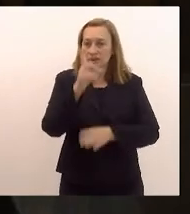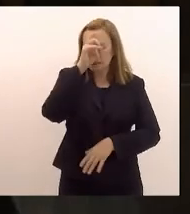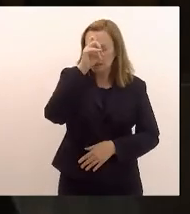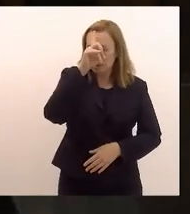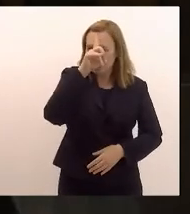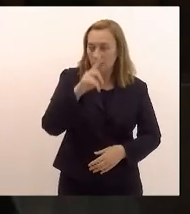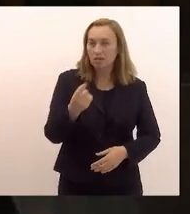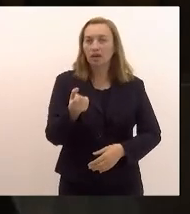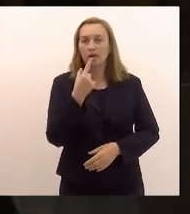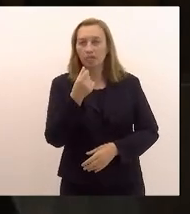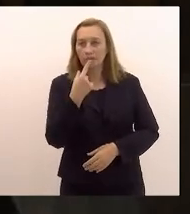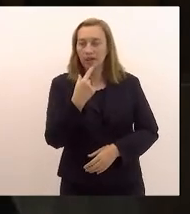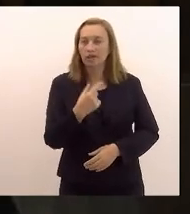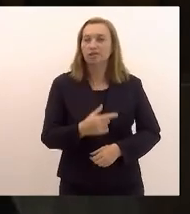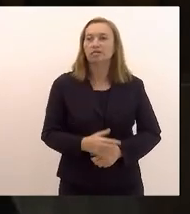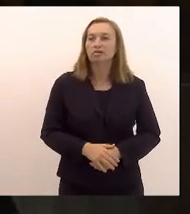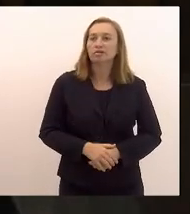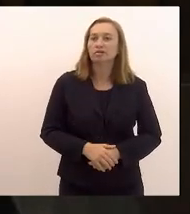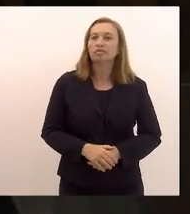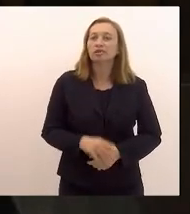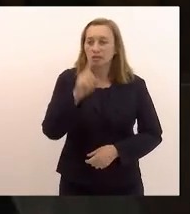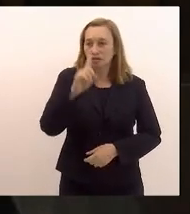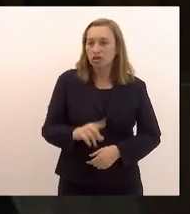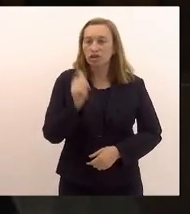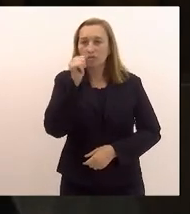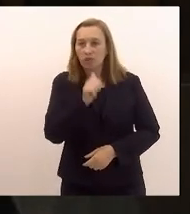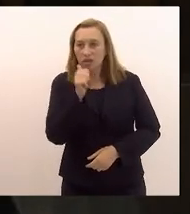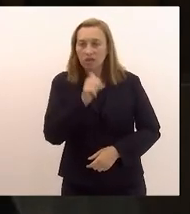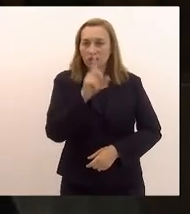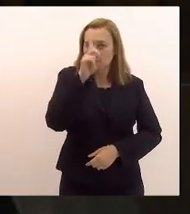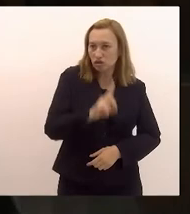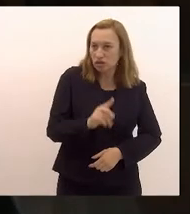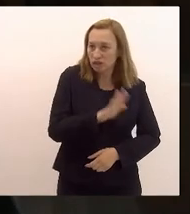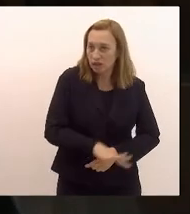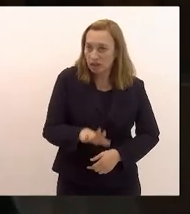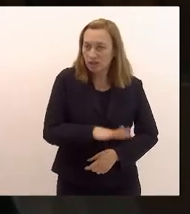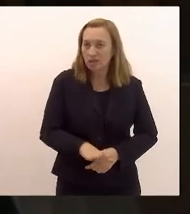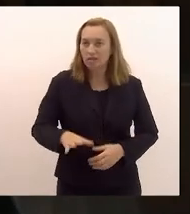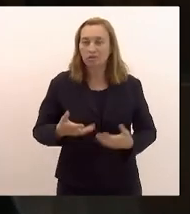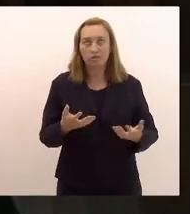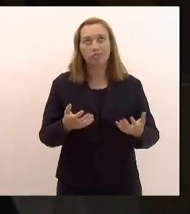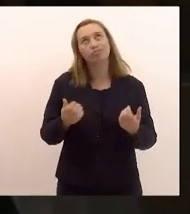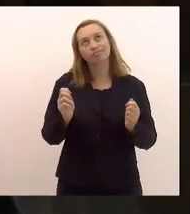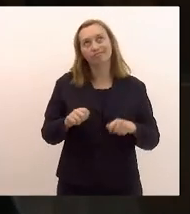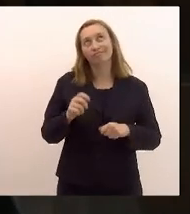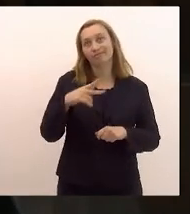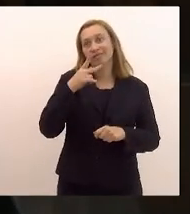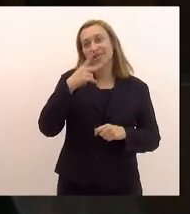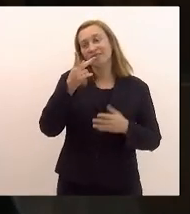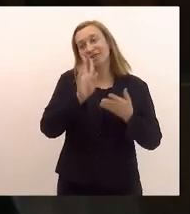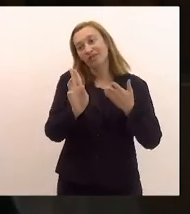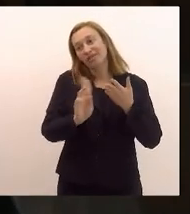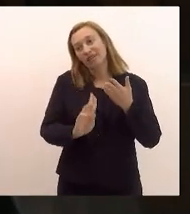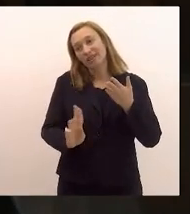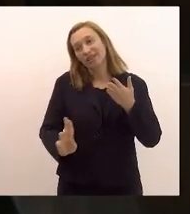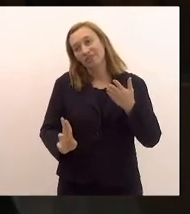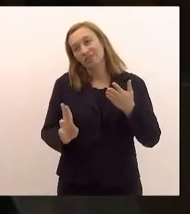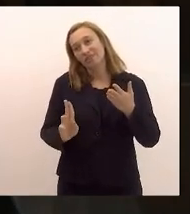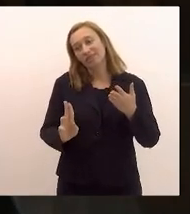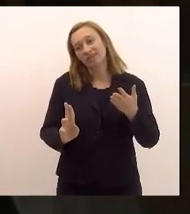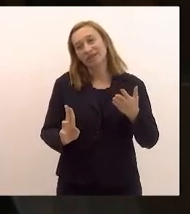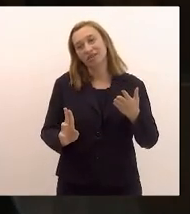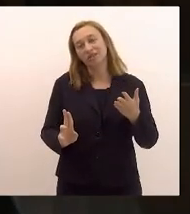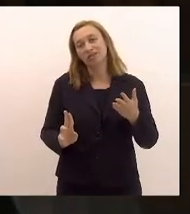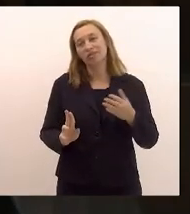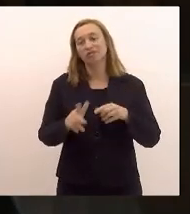hospital ao medicamento a garantia dos direitos da mulher o direito da criança eu poderia passar aqui muitos minutos e muitas horas